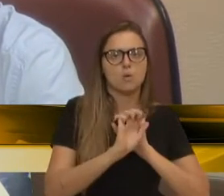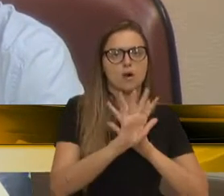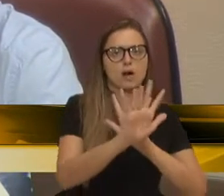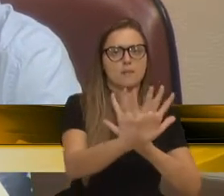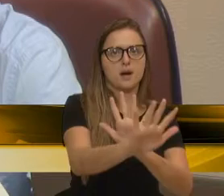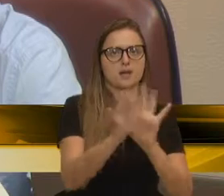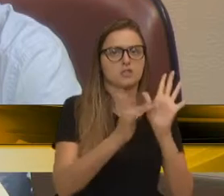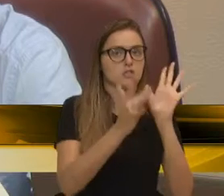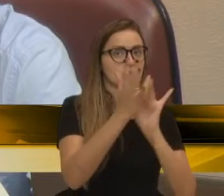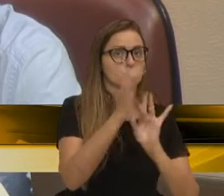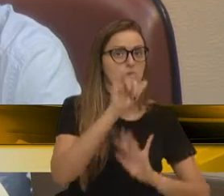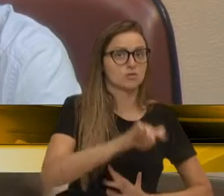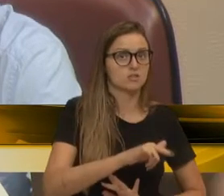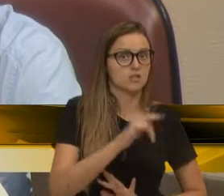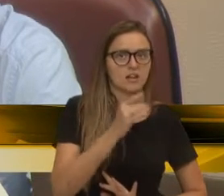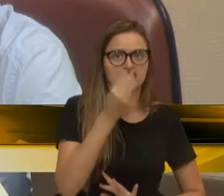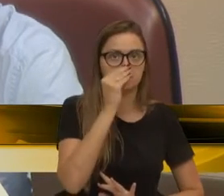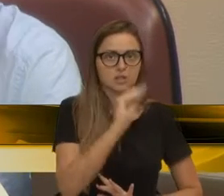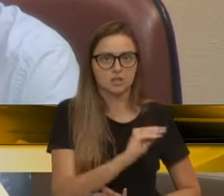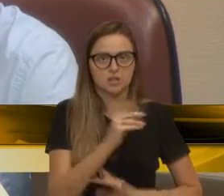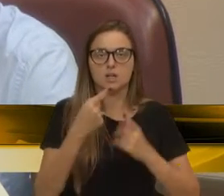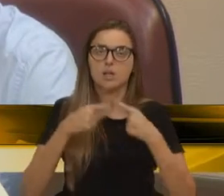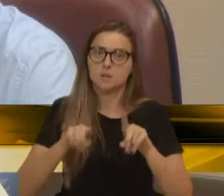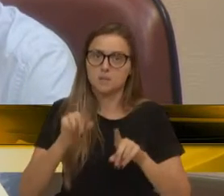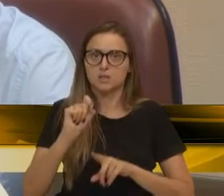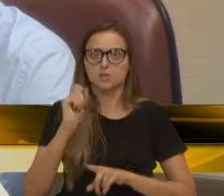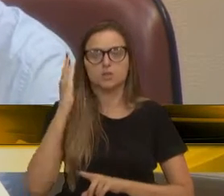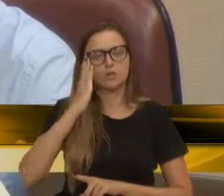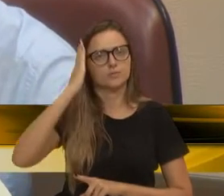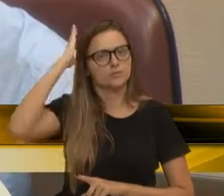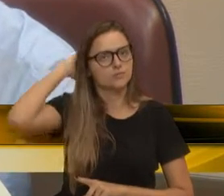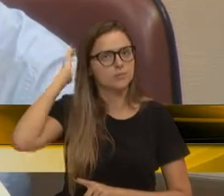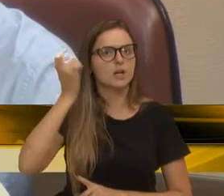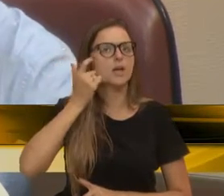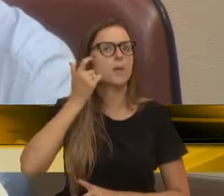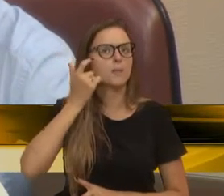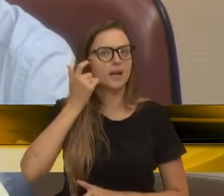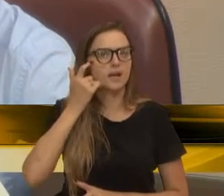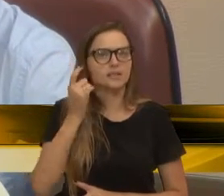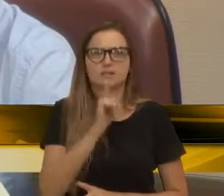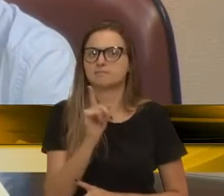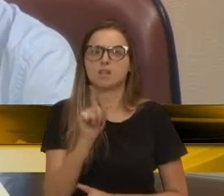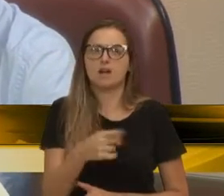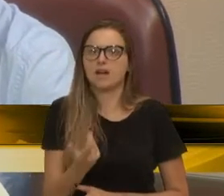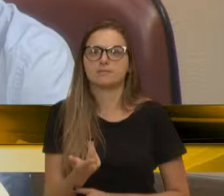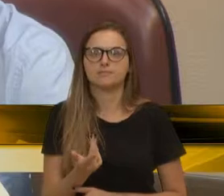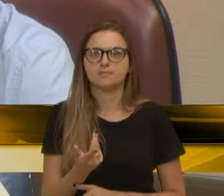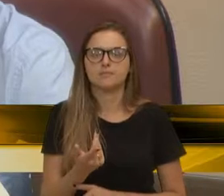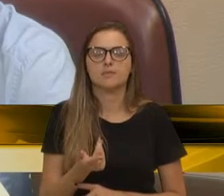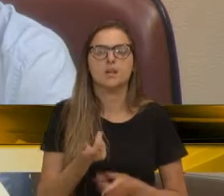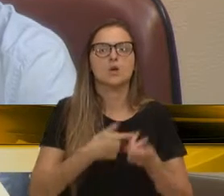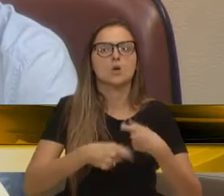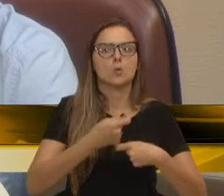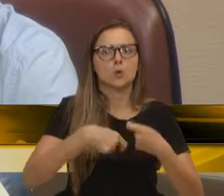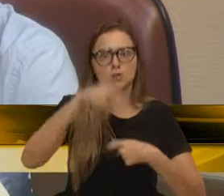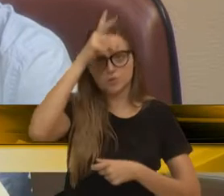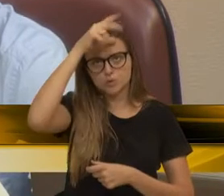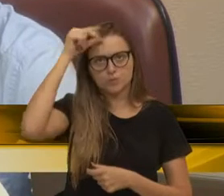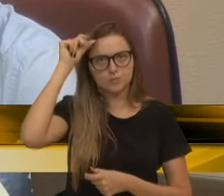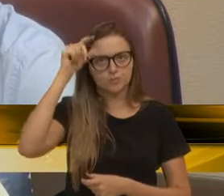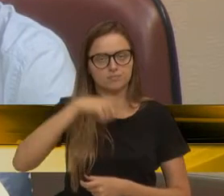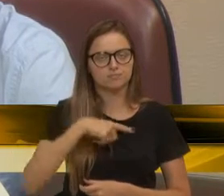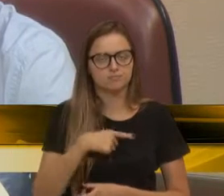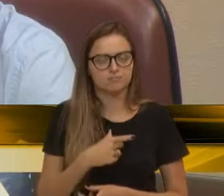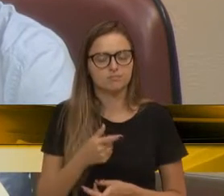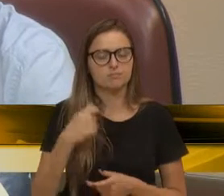mas o que o prefeito nem aluguel o prefeito daniel guerra pensa não é o gestor público tem obrigação legal de